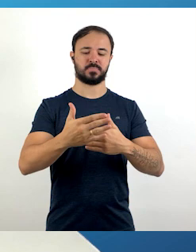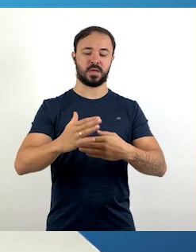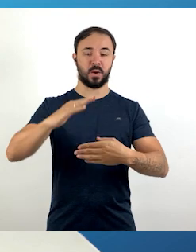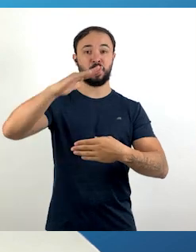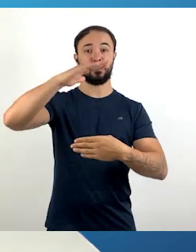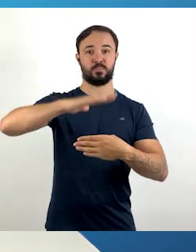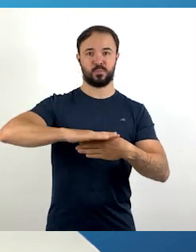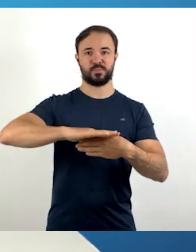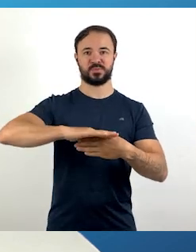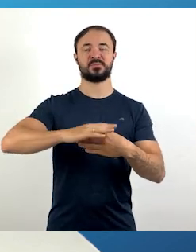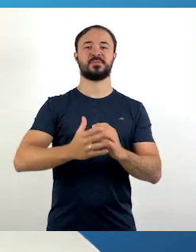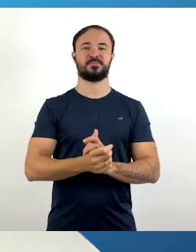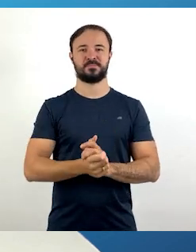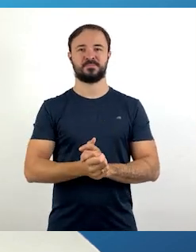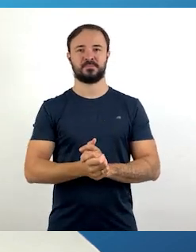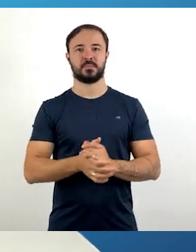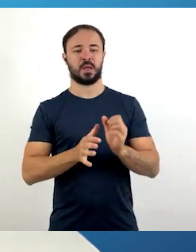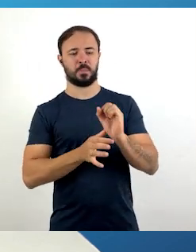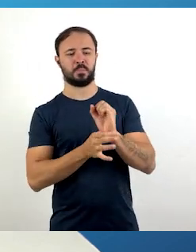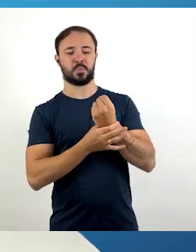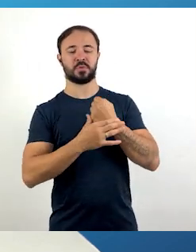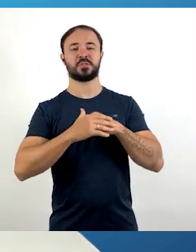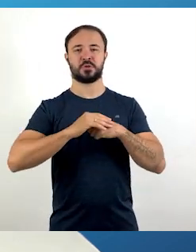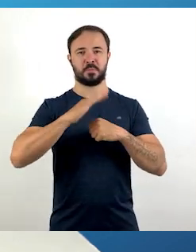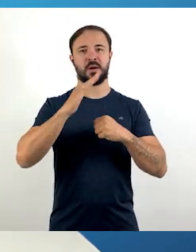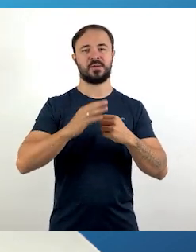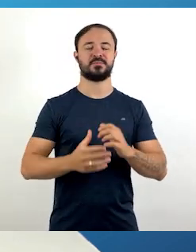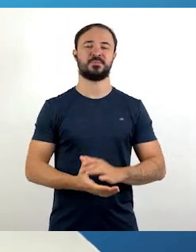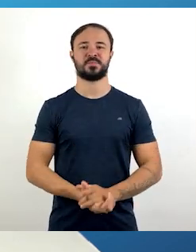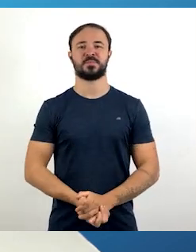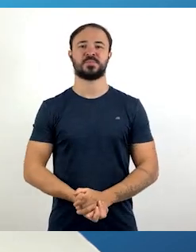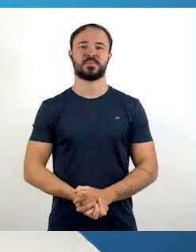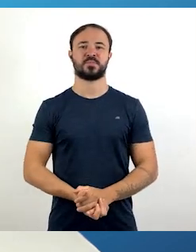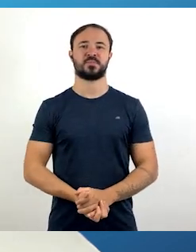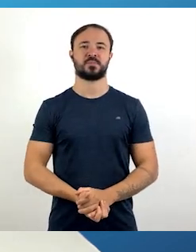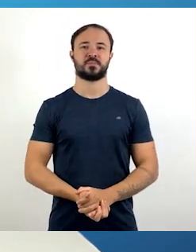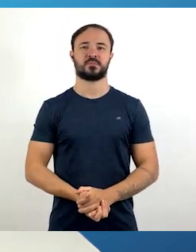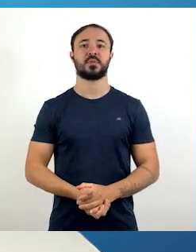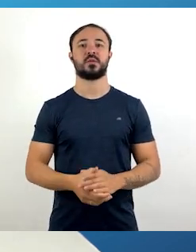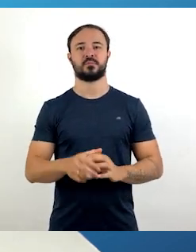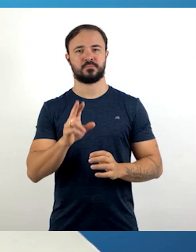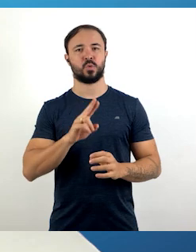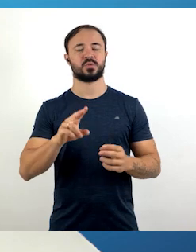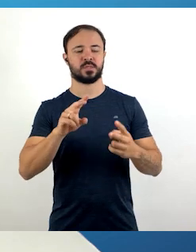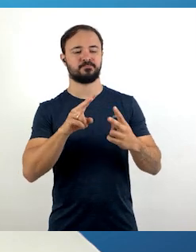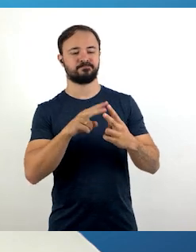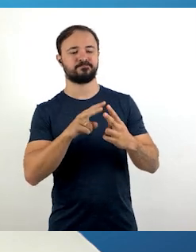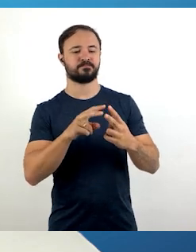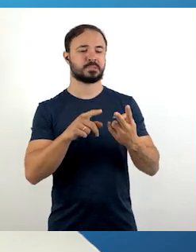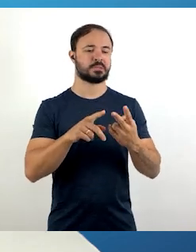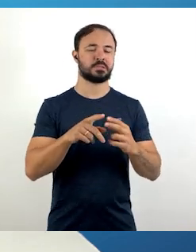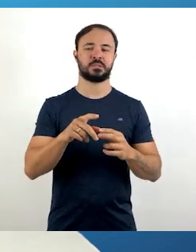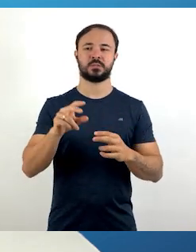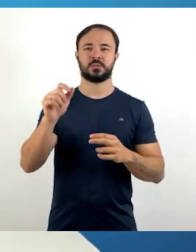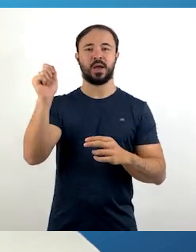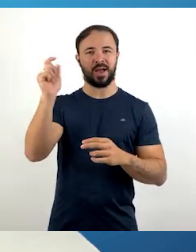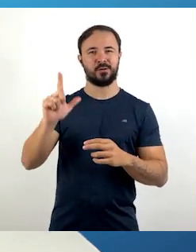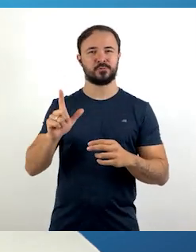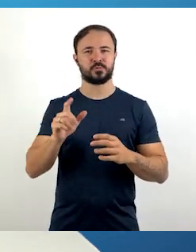a parte mecânica e, para isso, fixadores, utilizando pinos duplos, azuis e 2Ts.